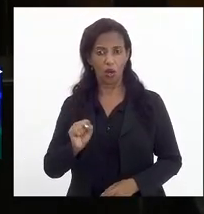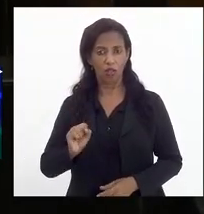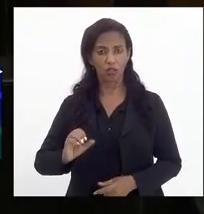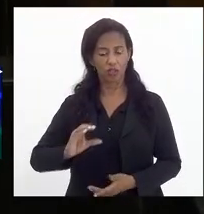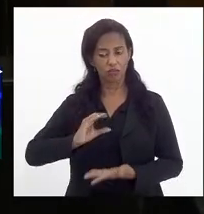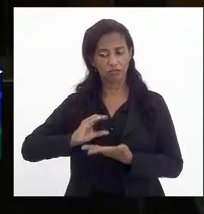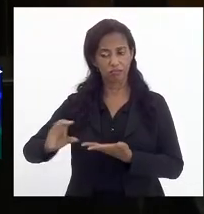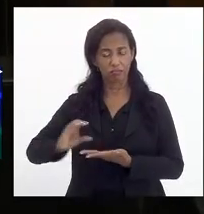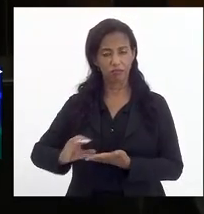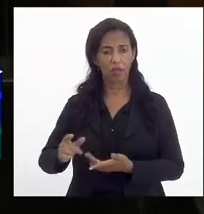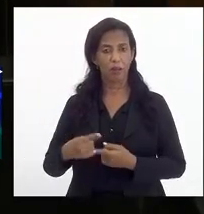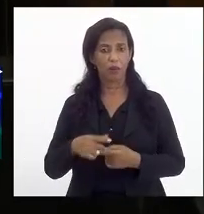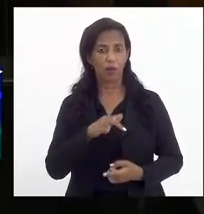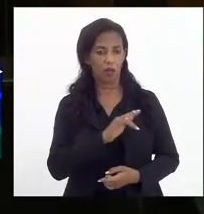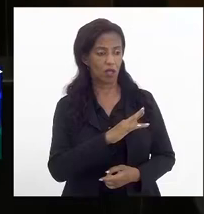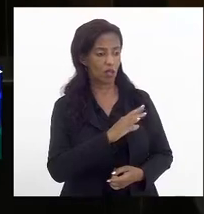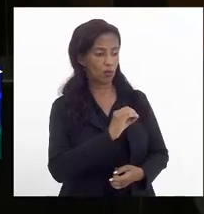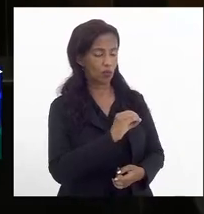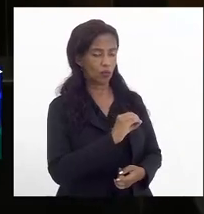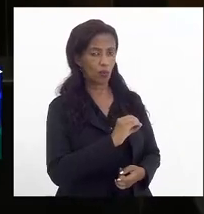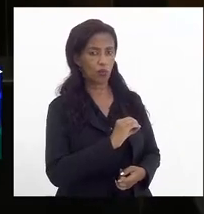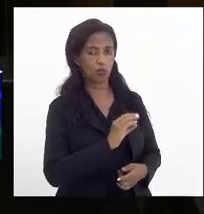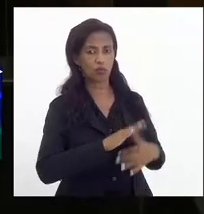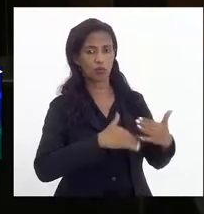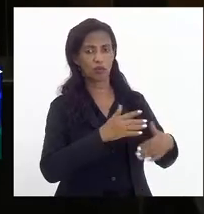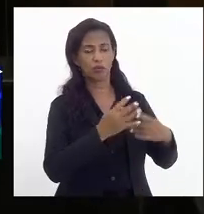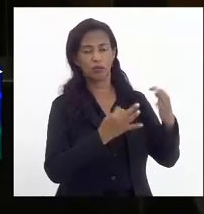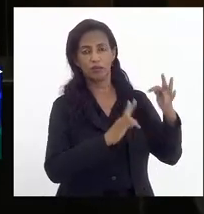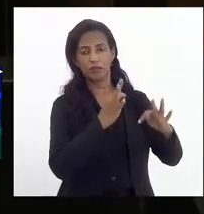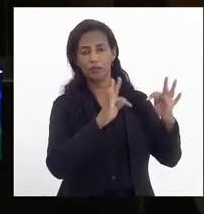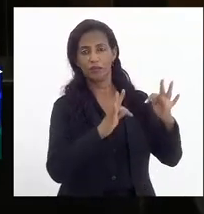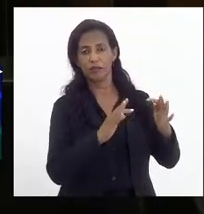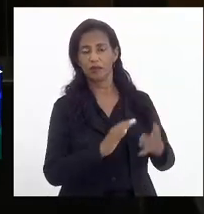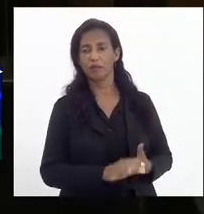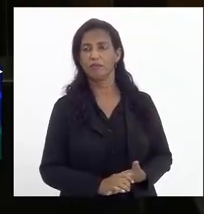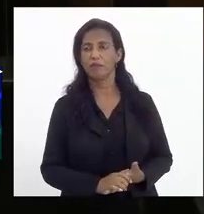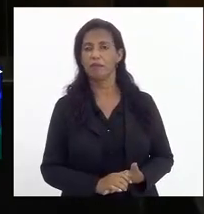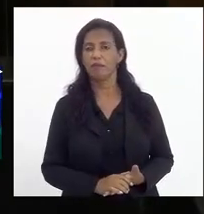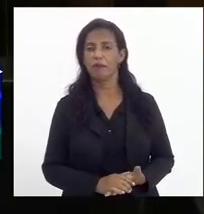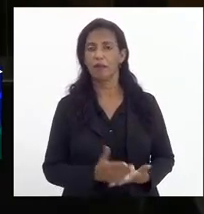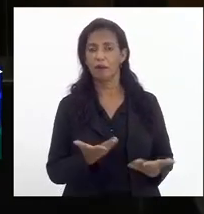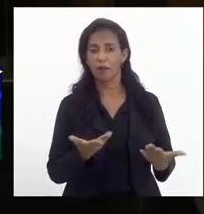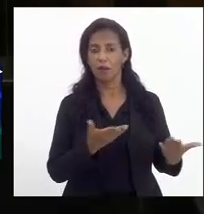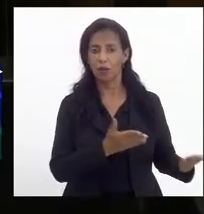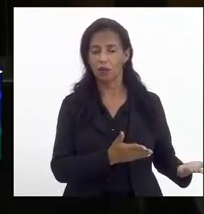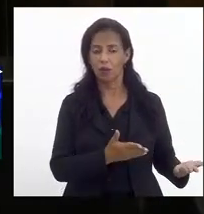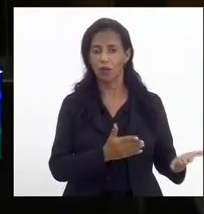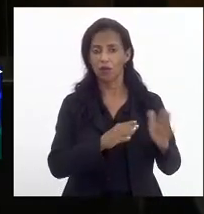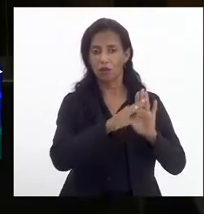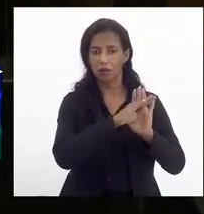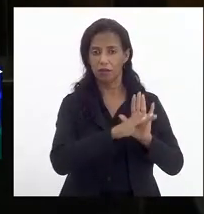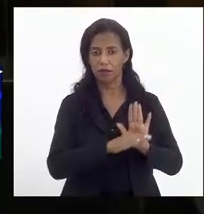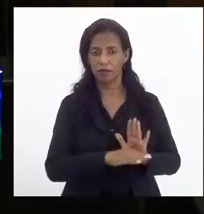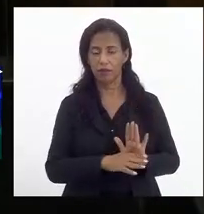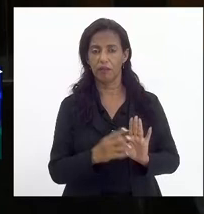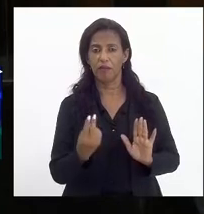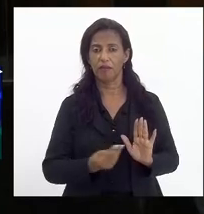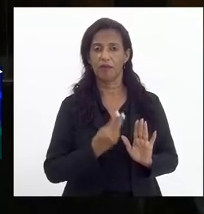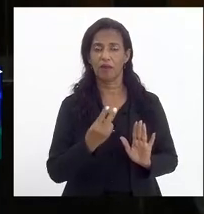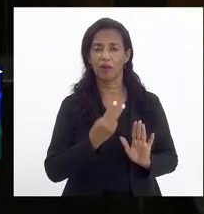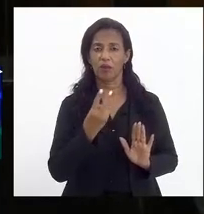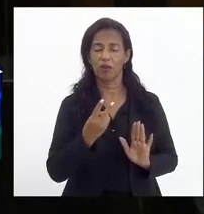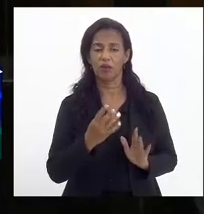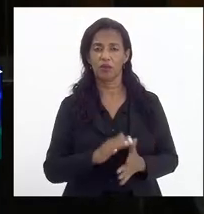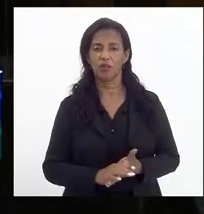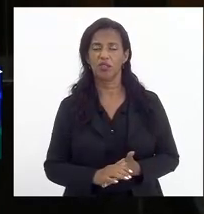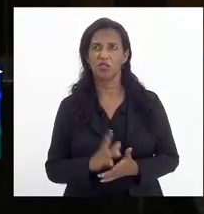monta porque do Fundo Nacional de Desenvolvimento científico e tecnológico para o qual estavam programados valores